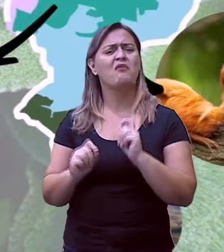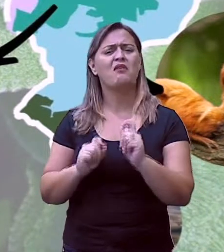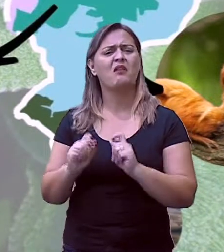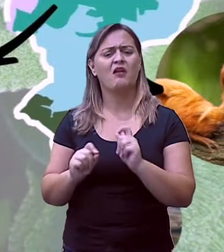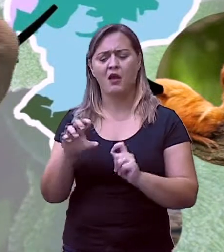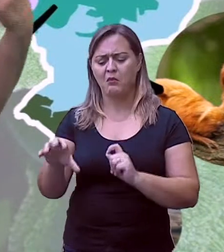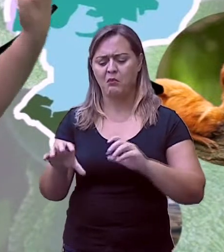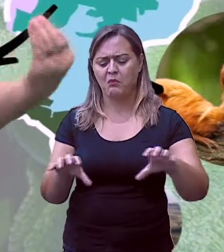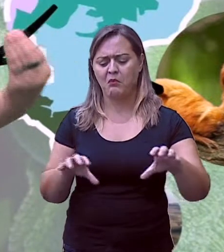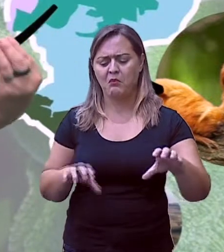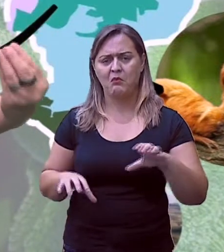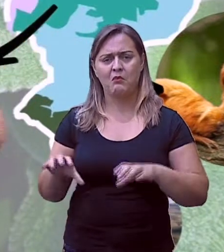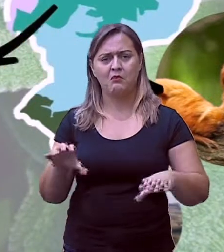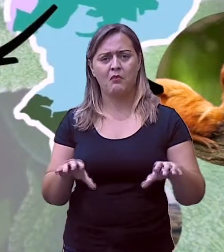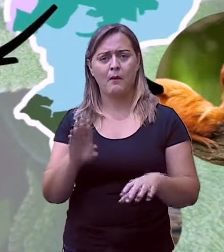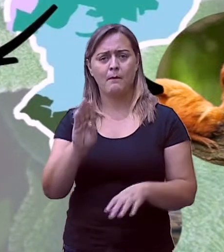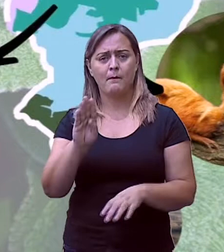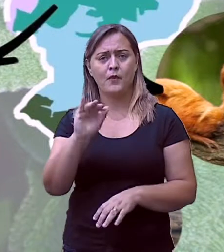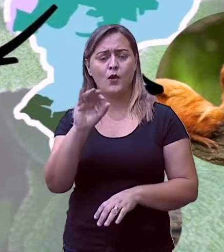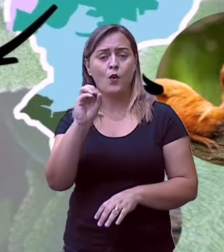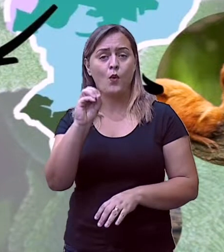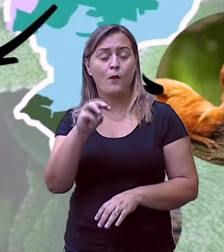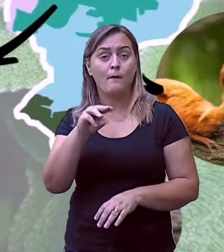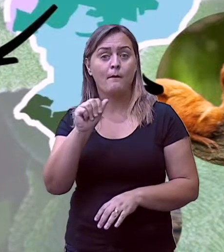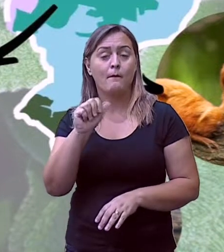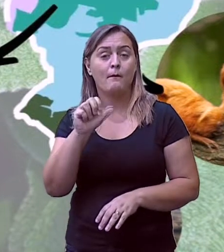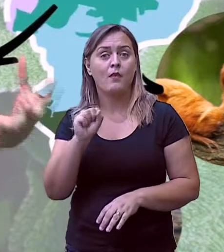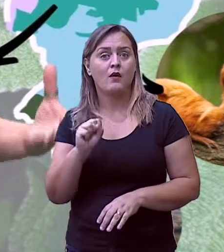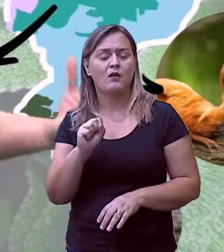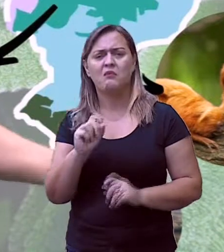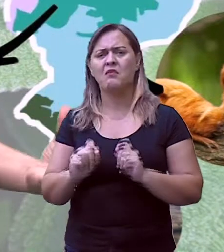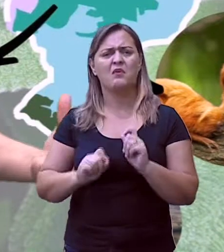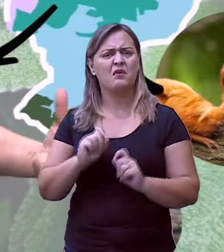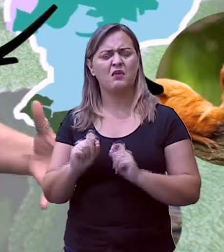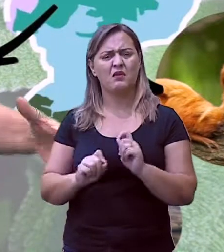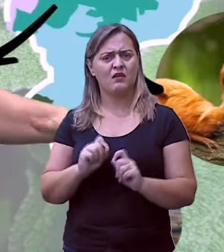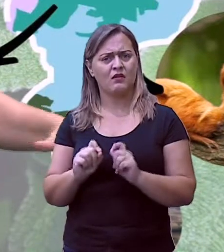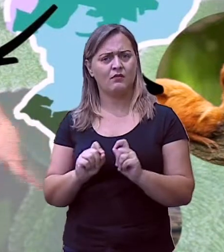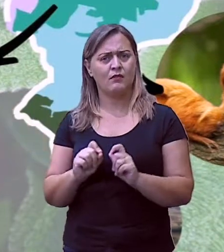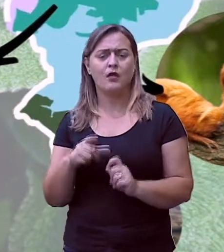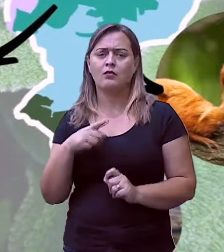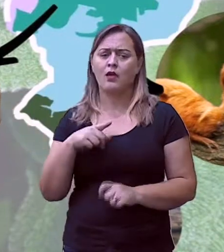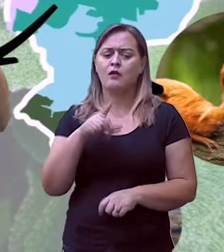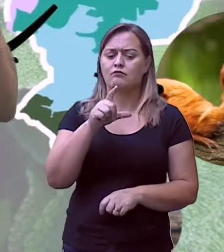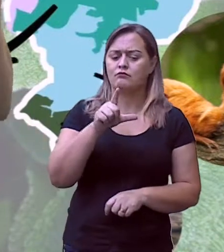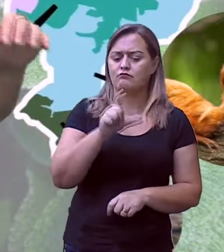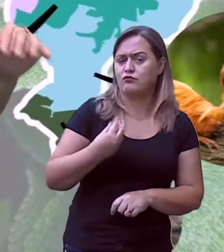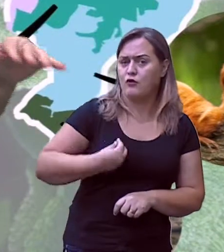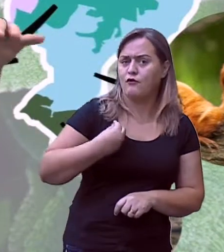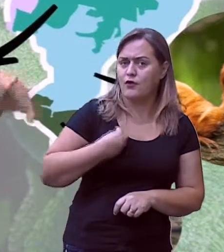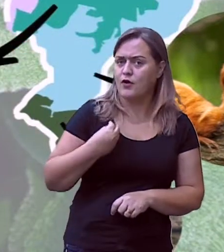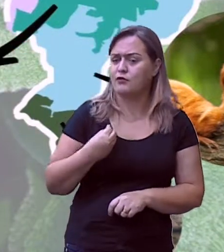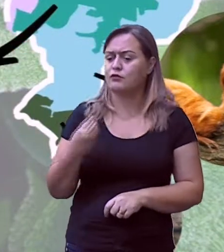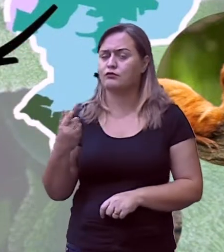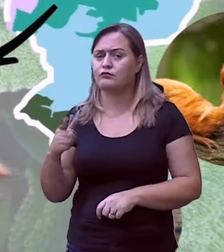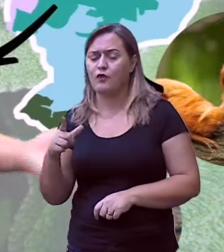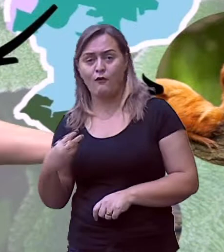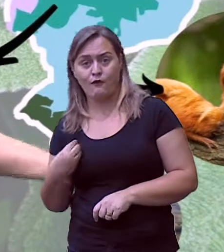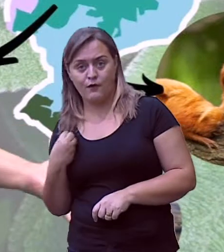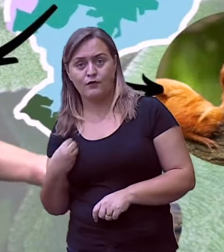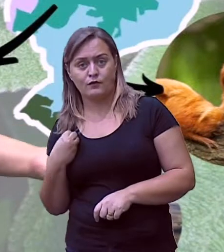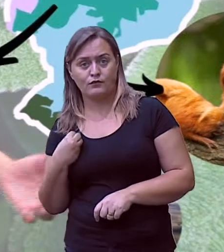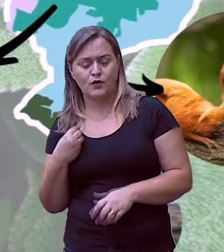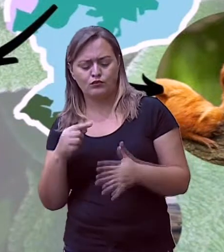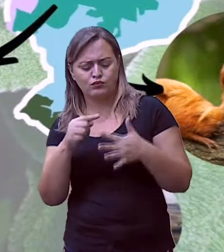lembram? Então, os biomas, eles têm fatores vivos e não vivos. As mais diferentes espécies de